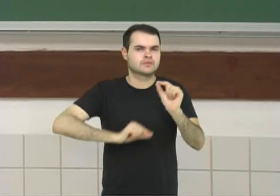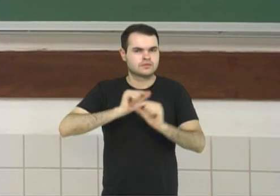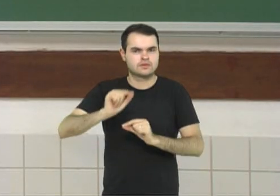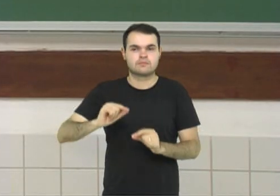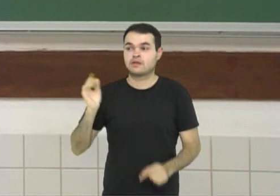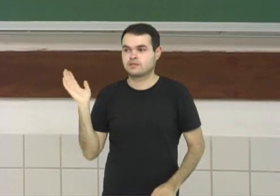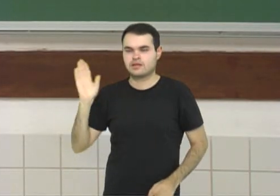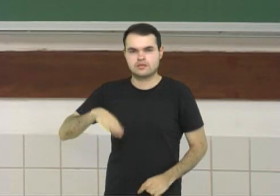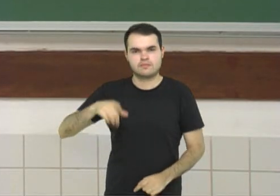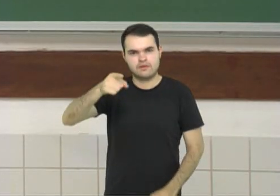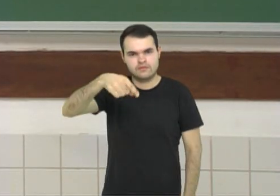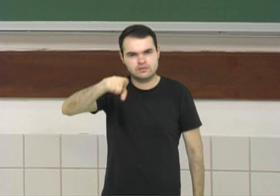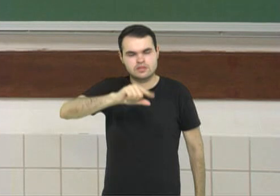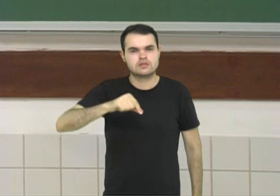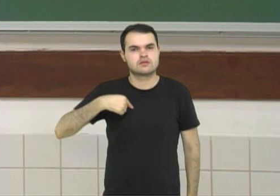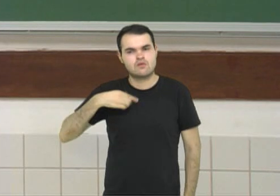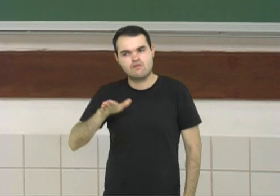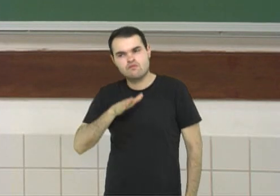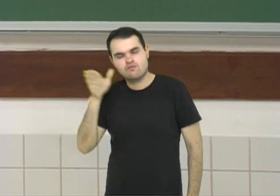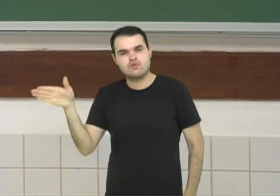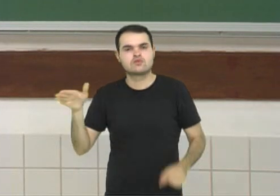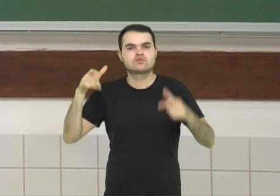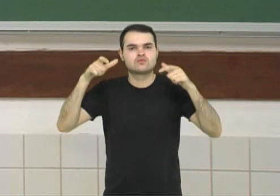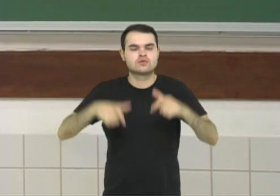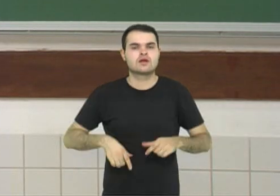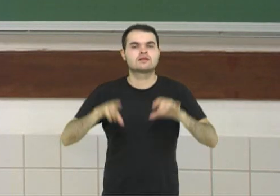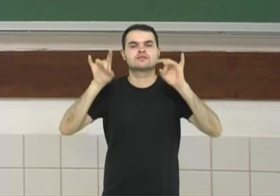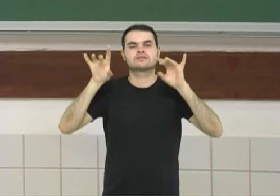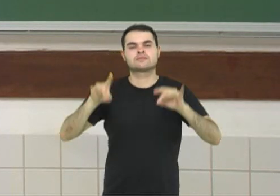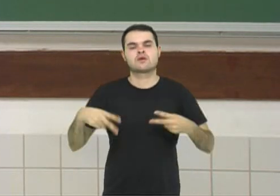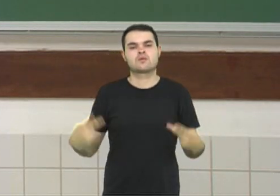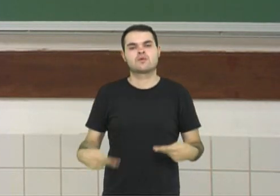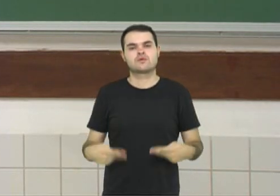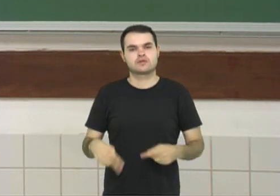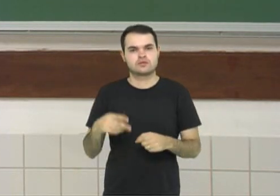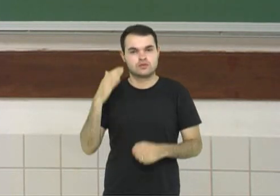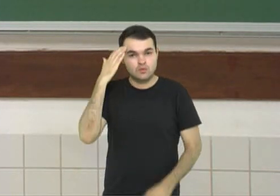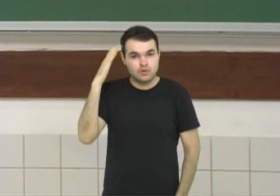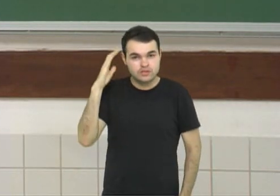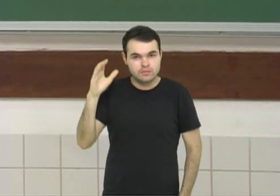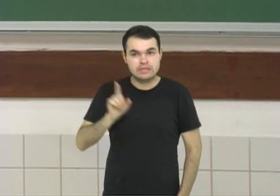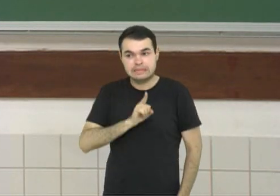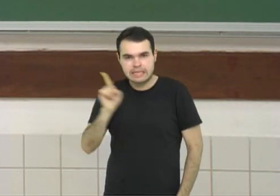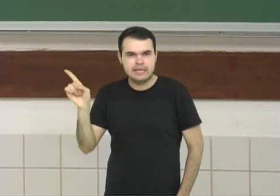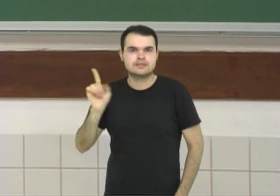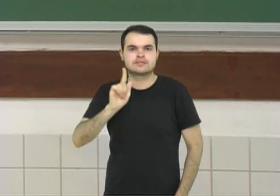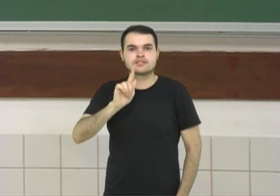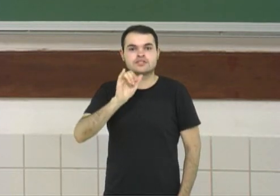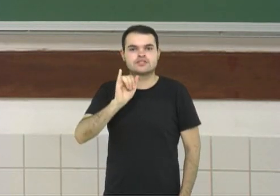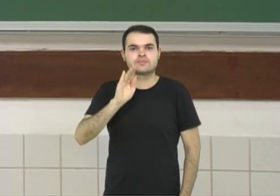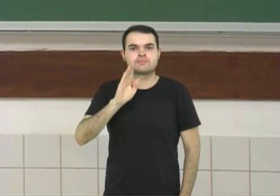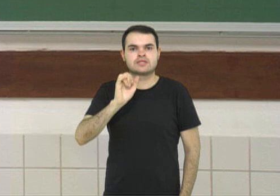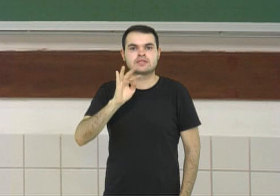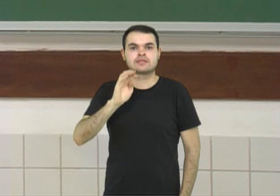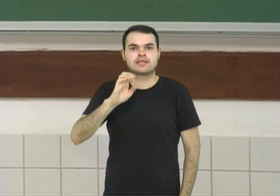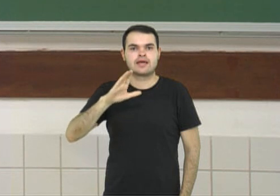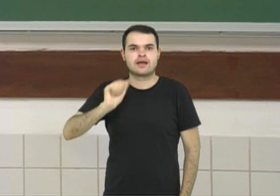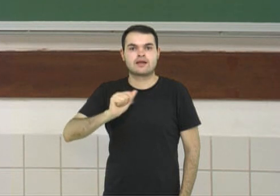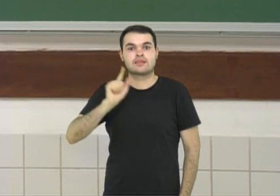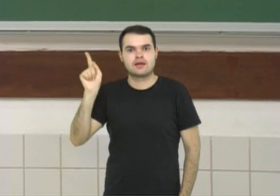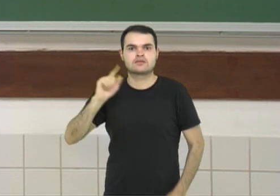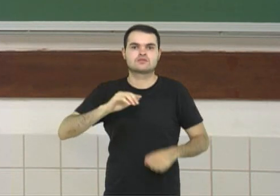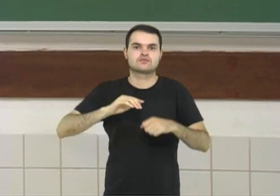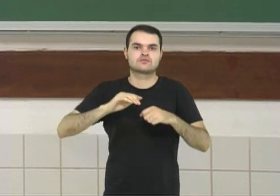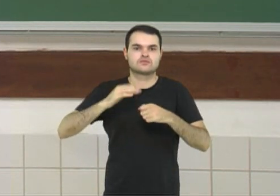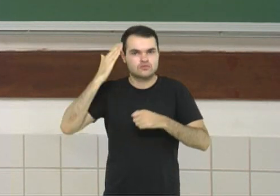vocês, eu fui num lugar muito especial aqui em Curitiba, na Gibiteca de Curitiba. Entrevistei lá